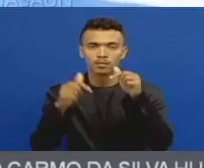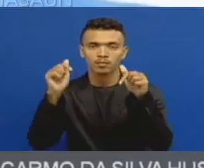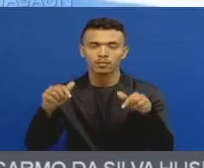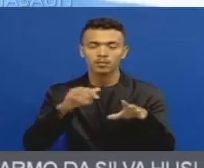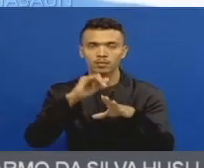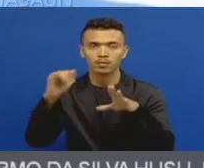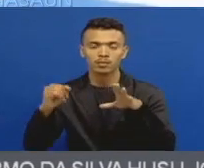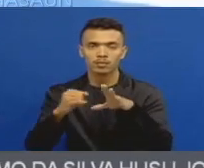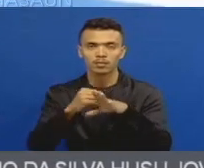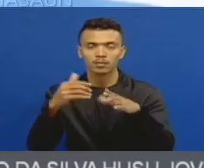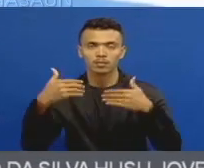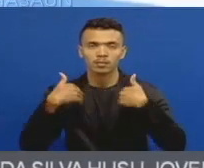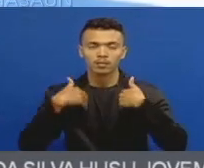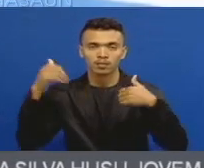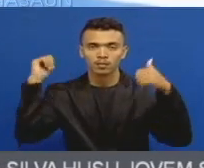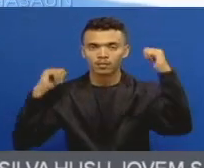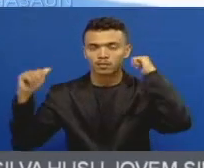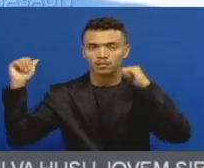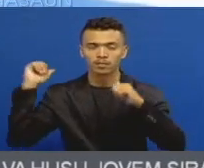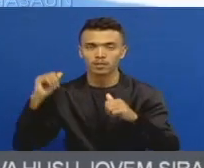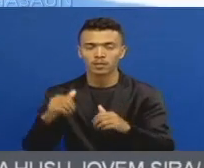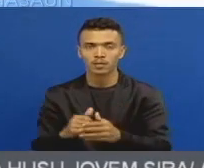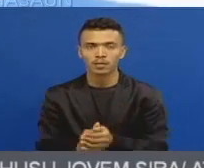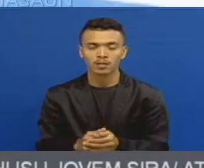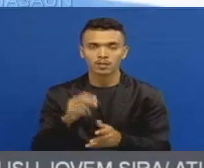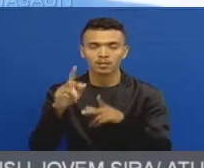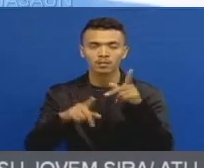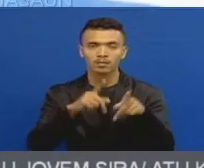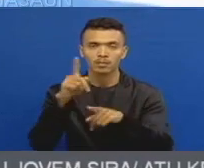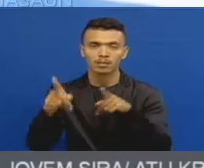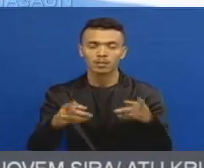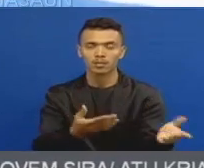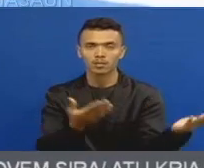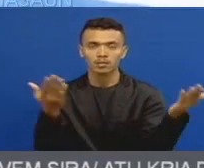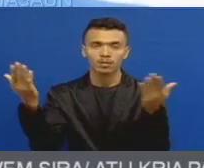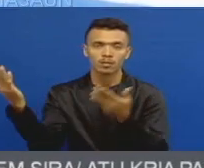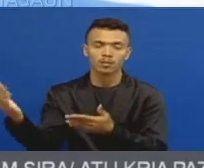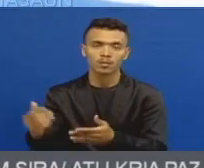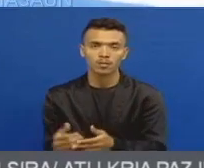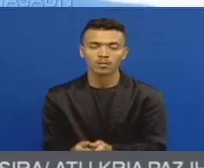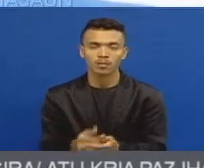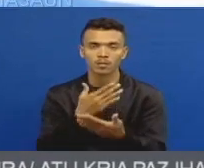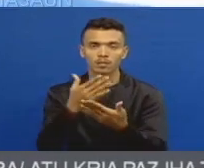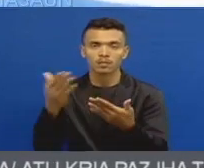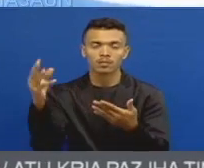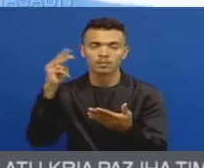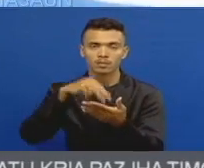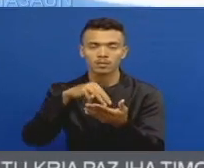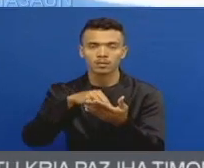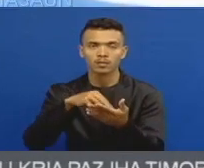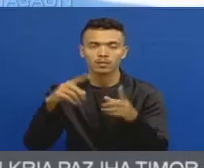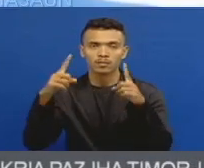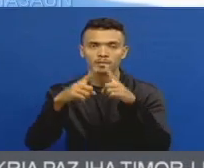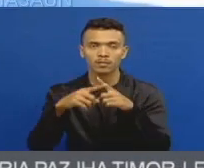parte mos ia cuidado ba itania comunidade, lilio lori equipa médica